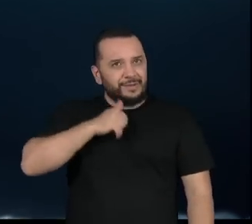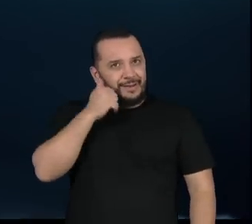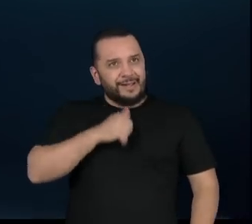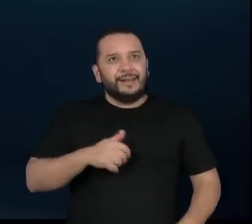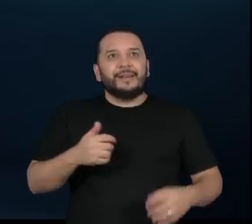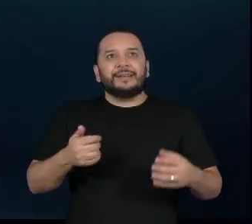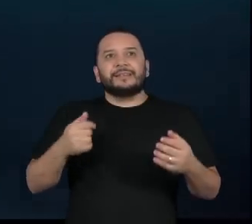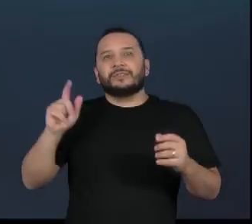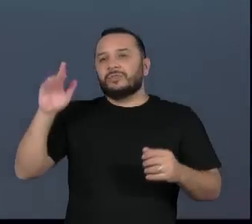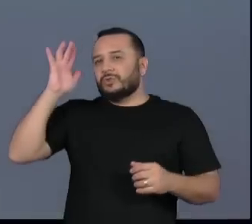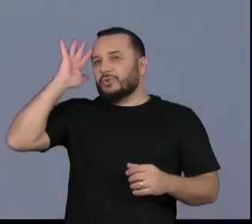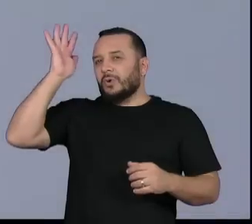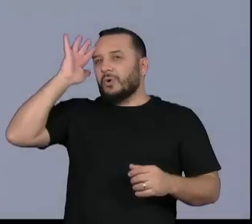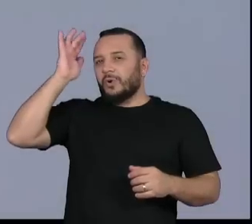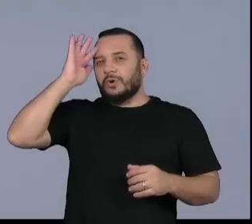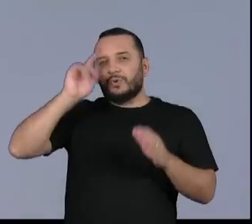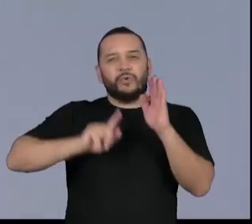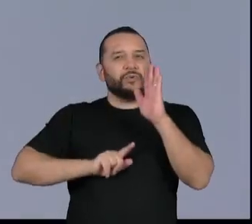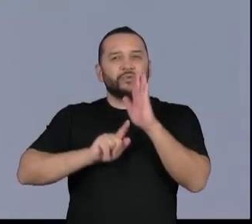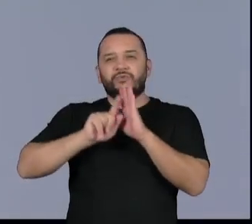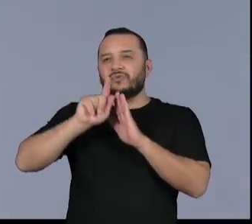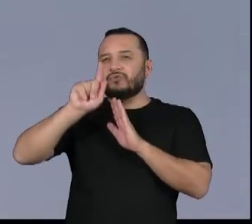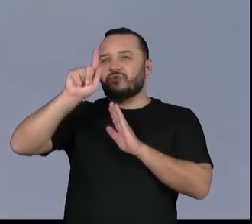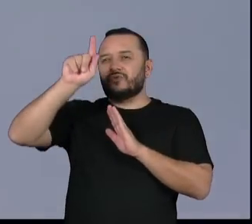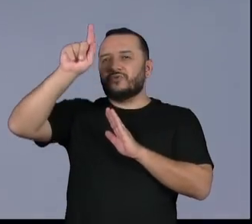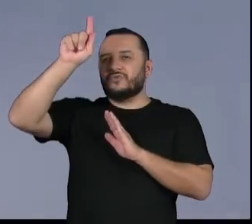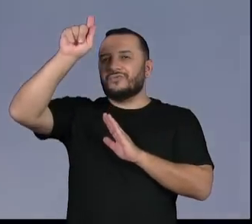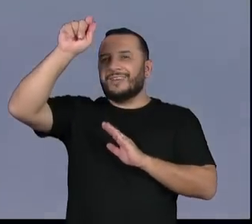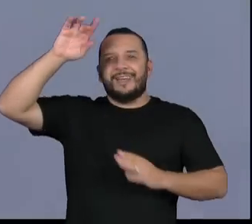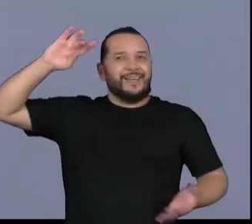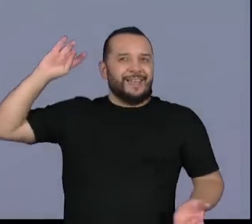velho sonho em realidade.